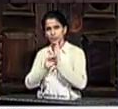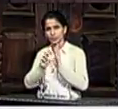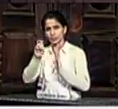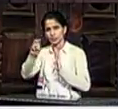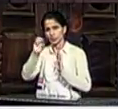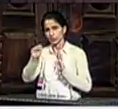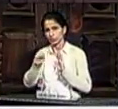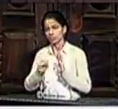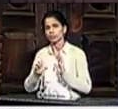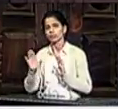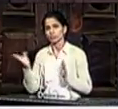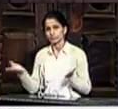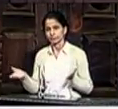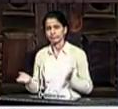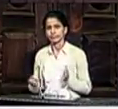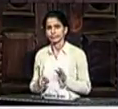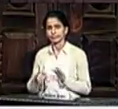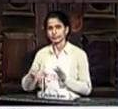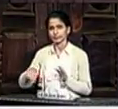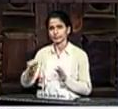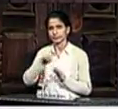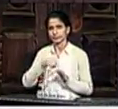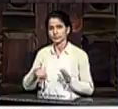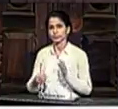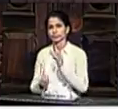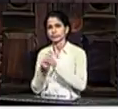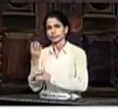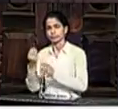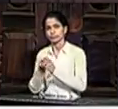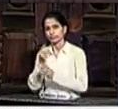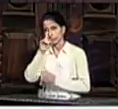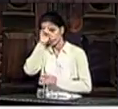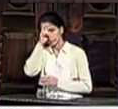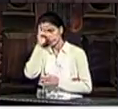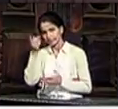aumentamos. Quando nós criamos